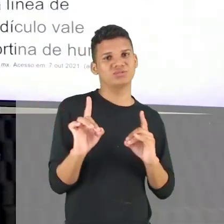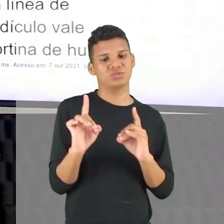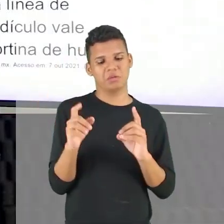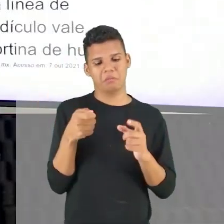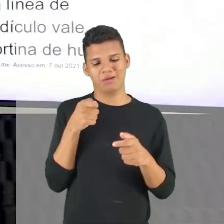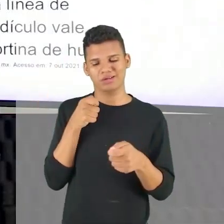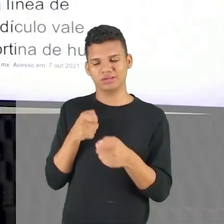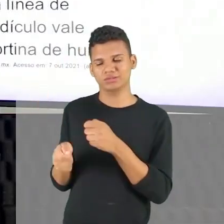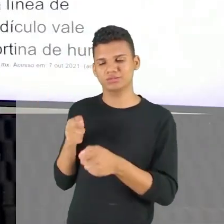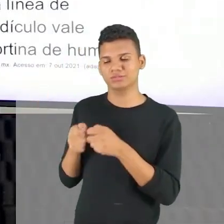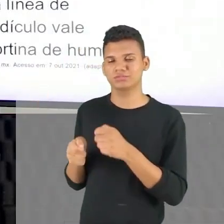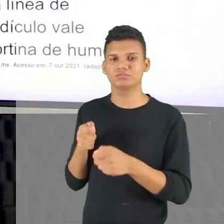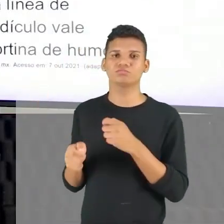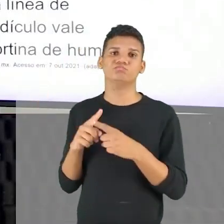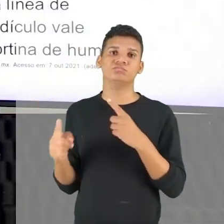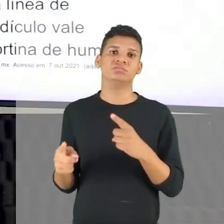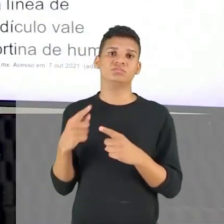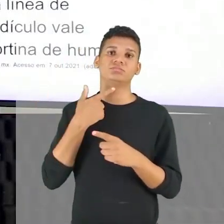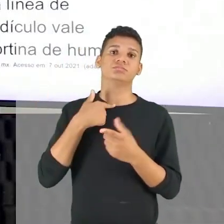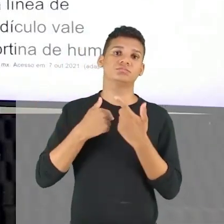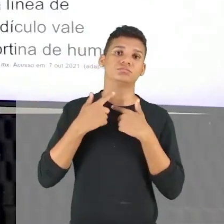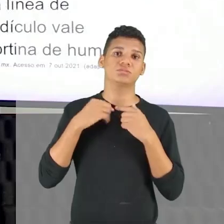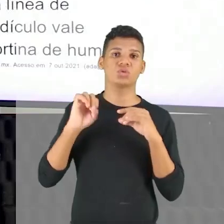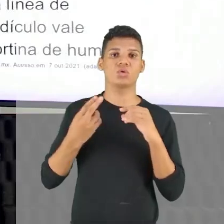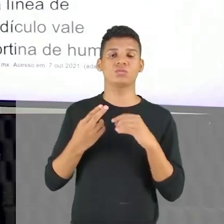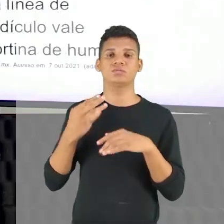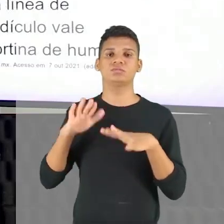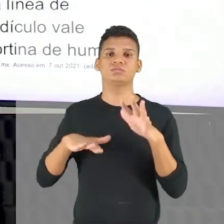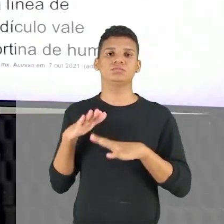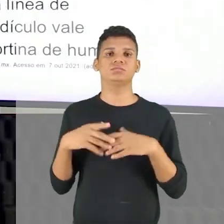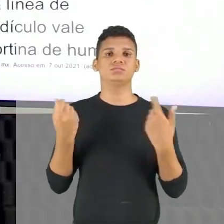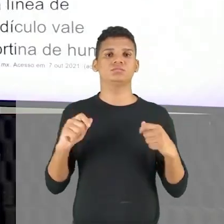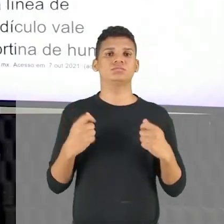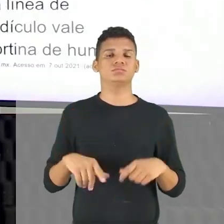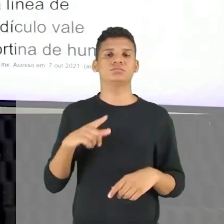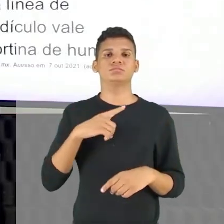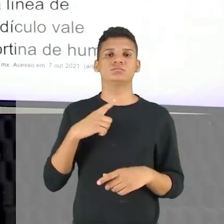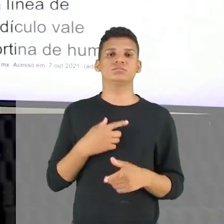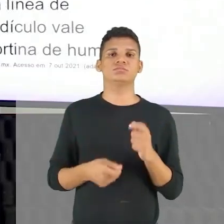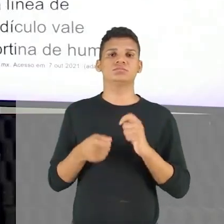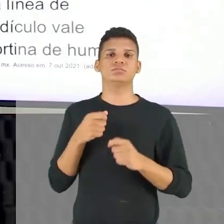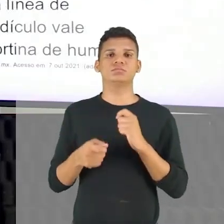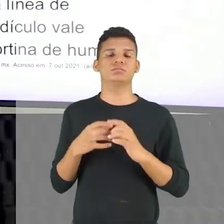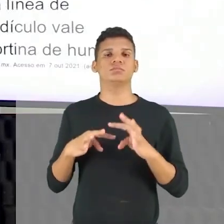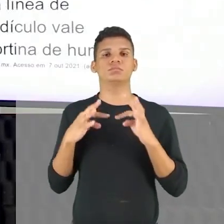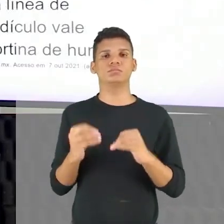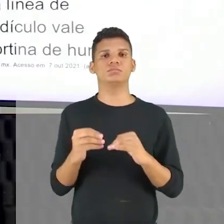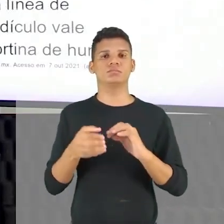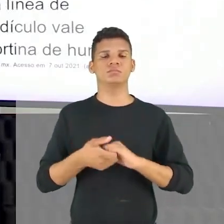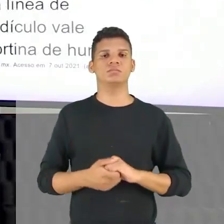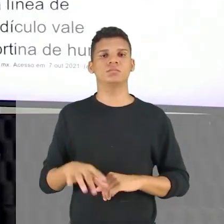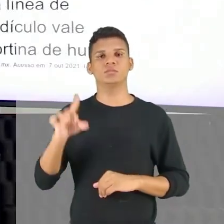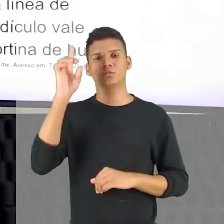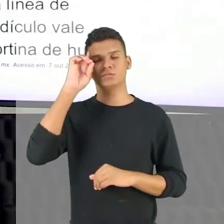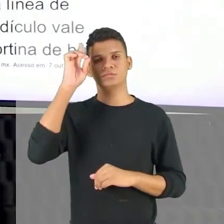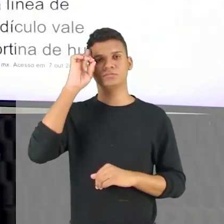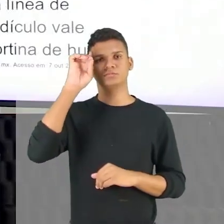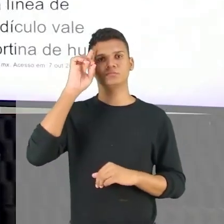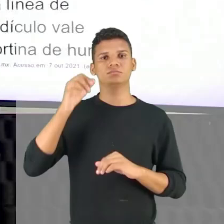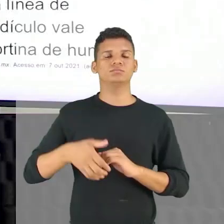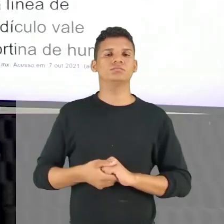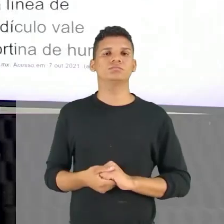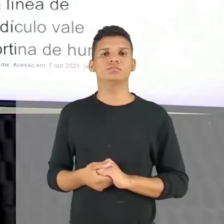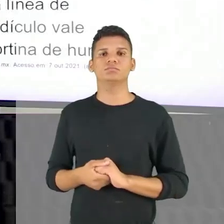Né? Ele pretende, ou ele depende desse controle sobre os outros. Todos os dias há que marcar